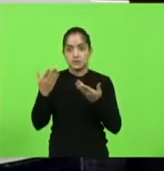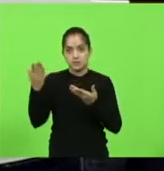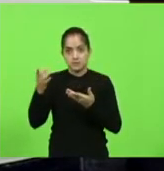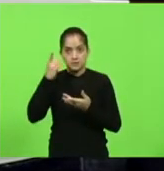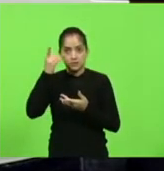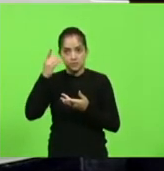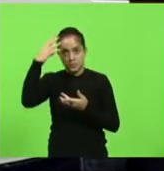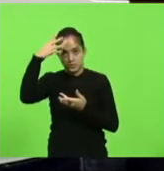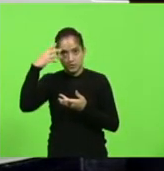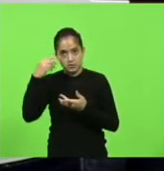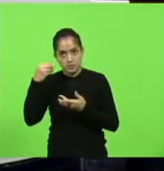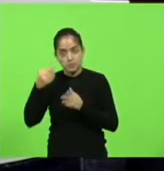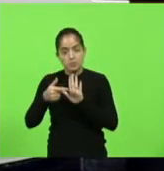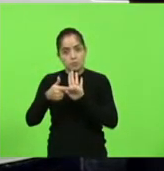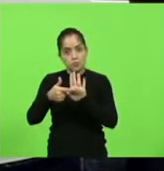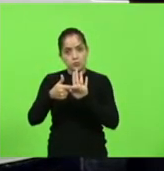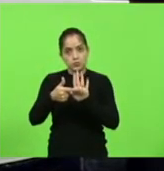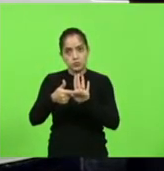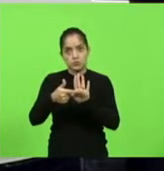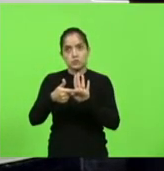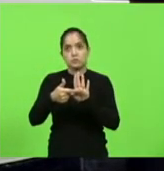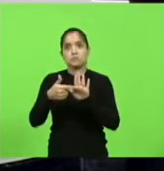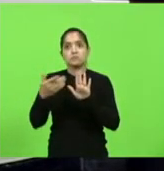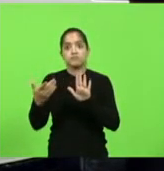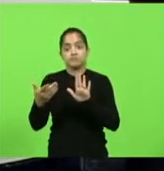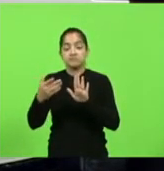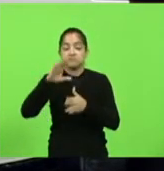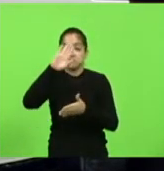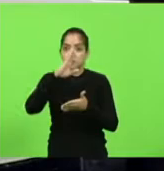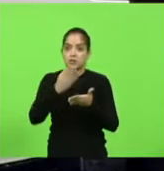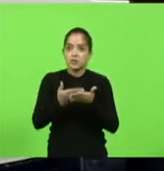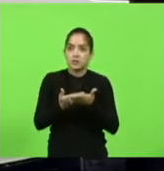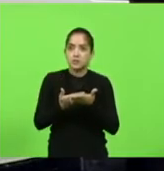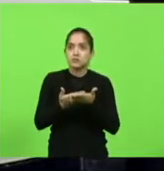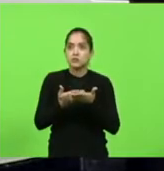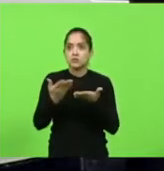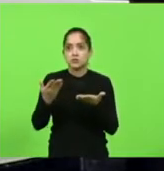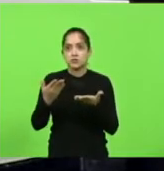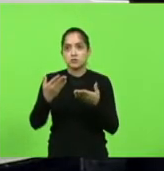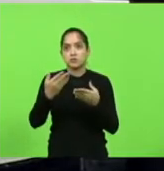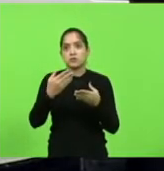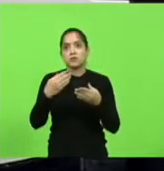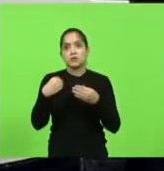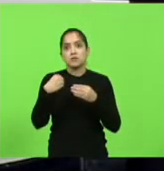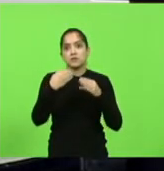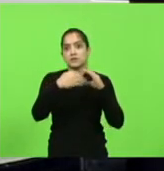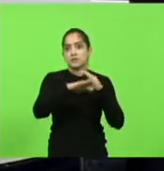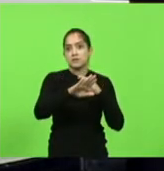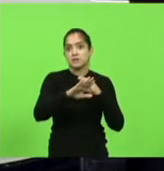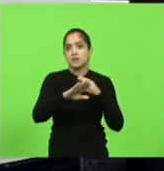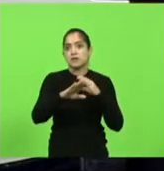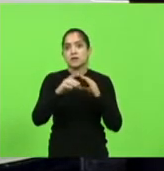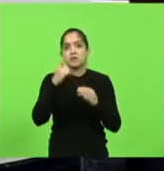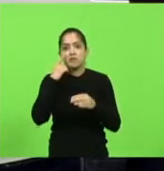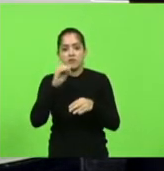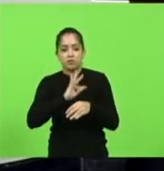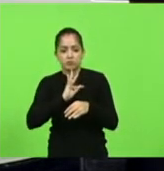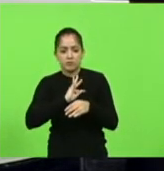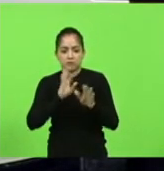deputada Luciane falou, acredito que deva ser encaminhado a perícia